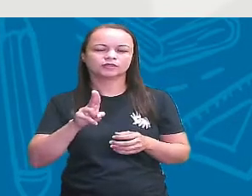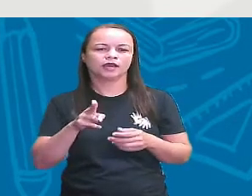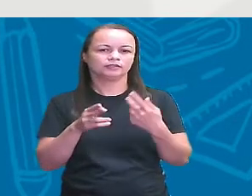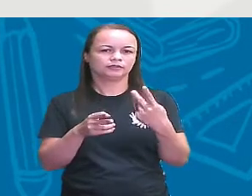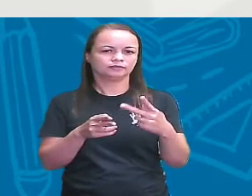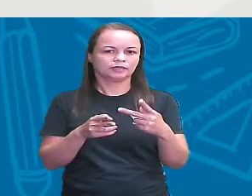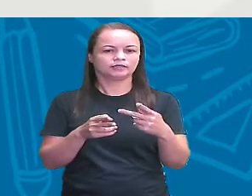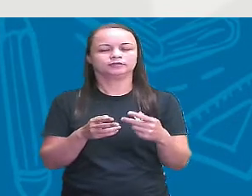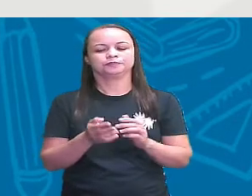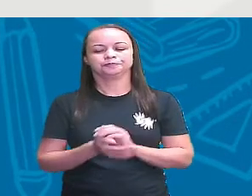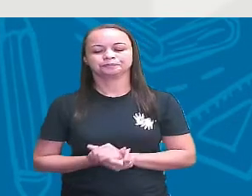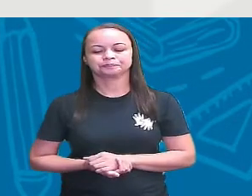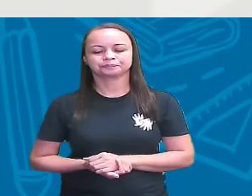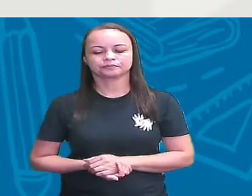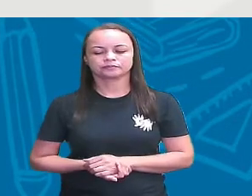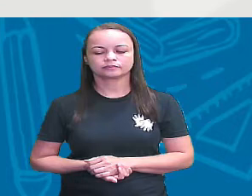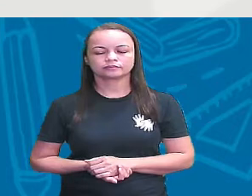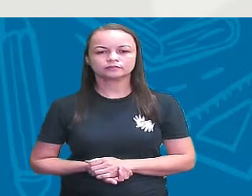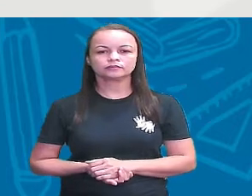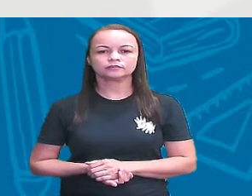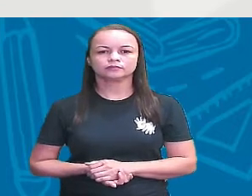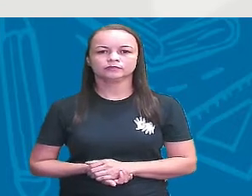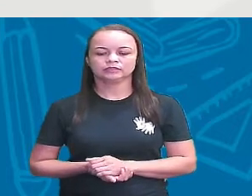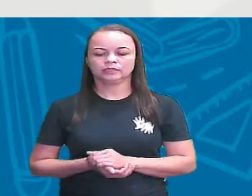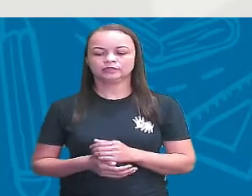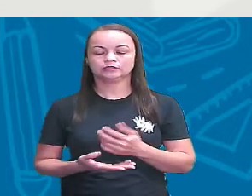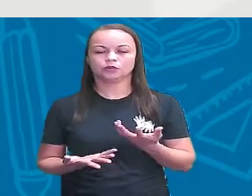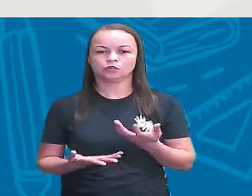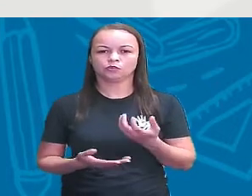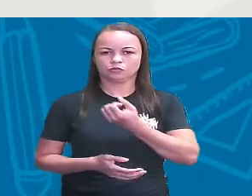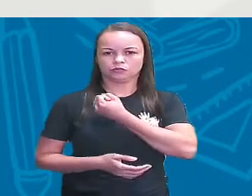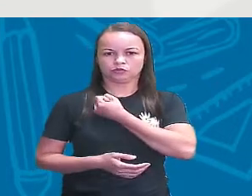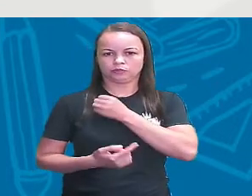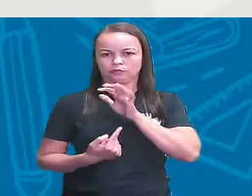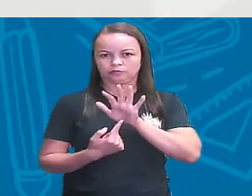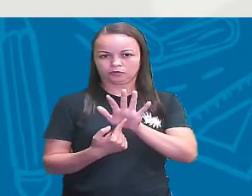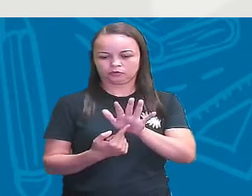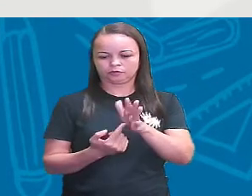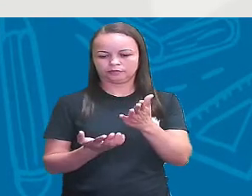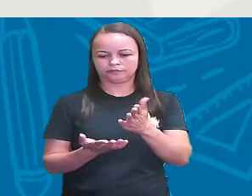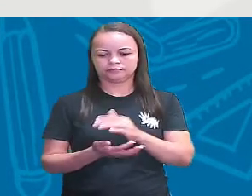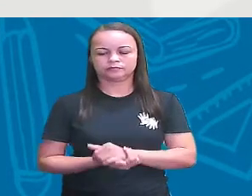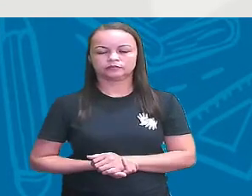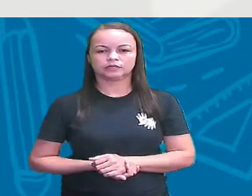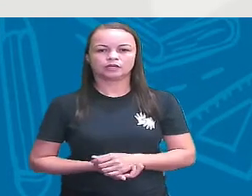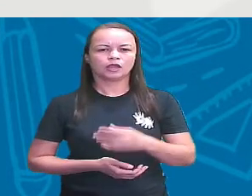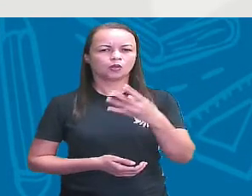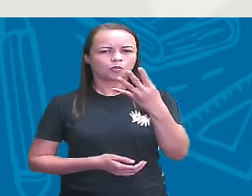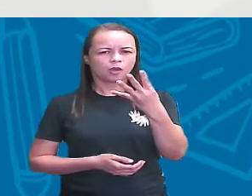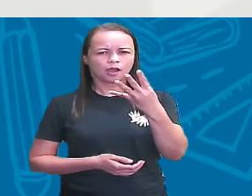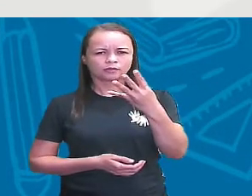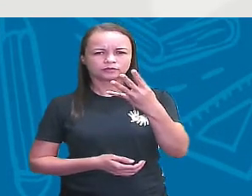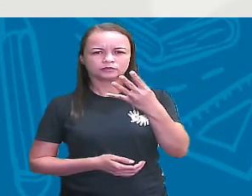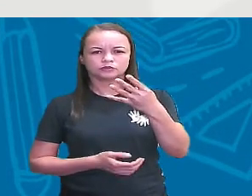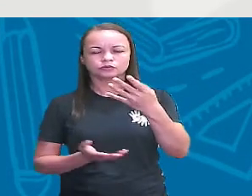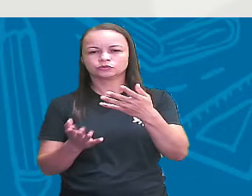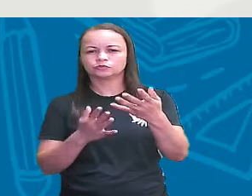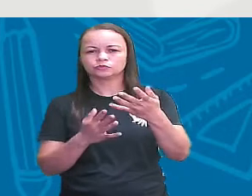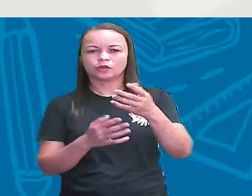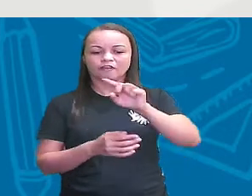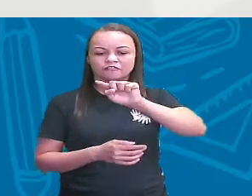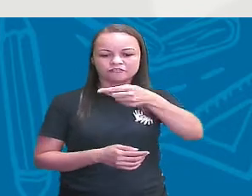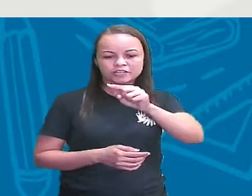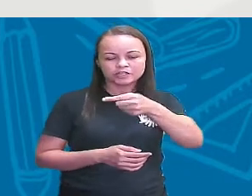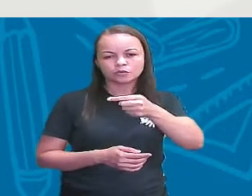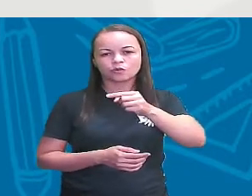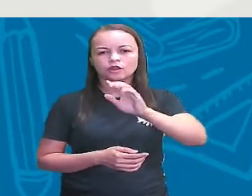comprimento. Então, o número vai ficar assim, com a vírgula lá depois do zero.